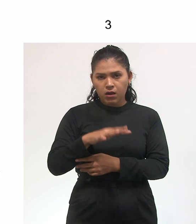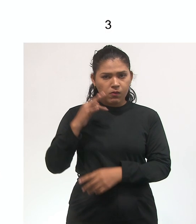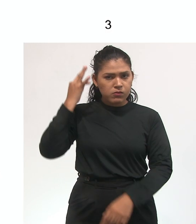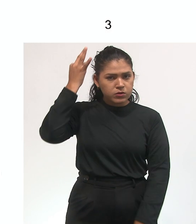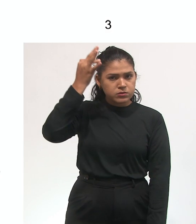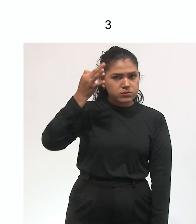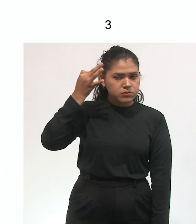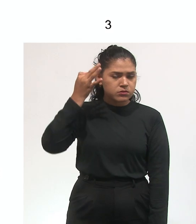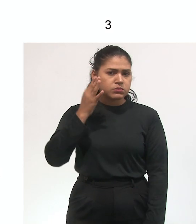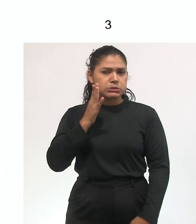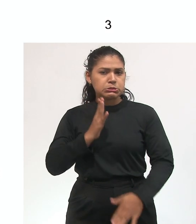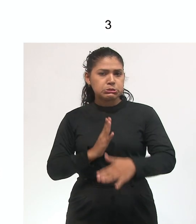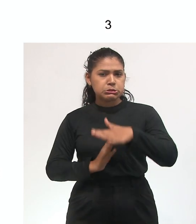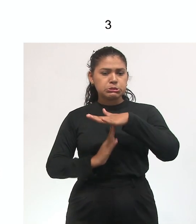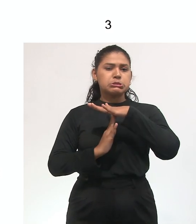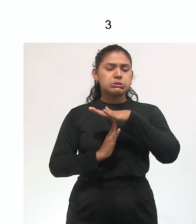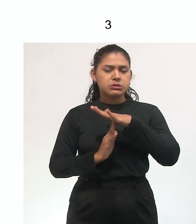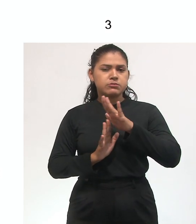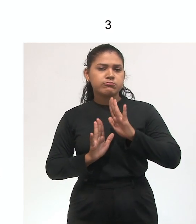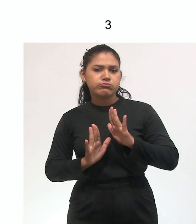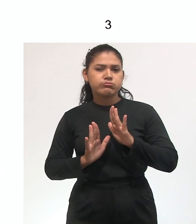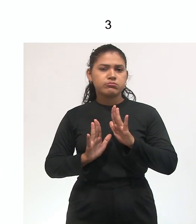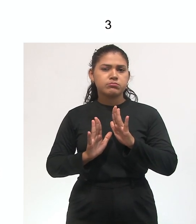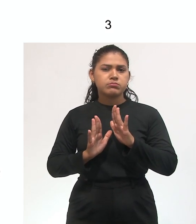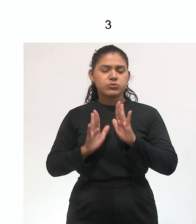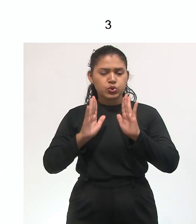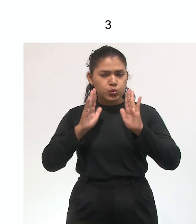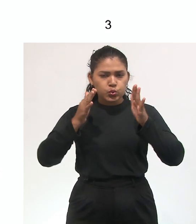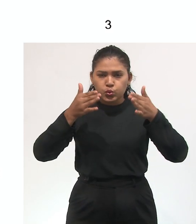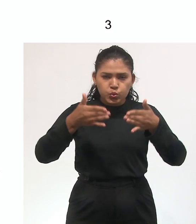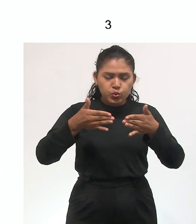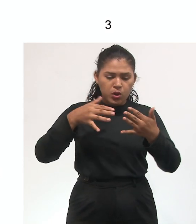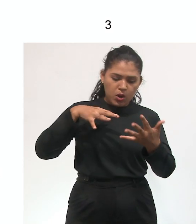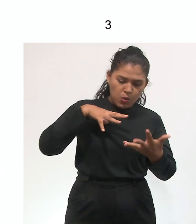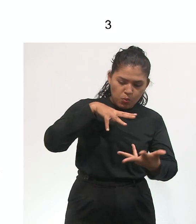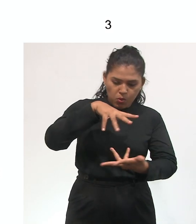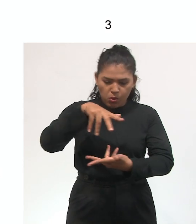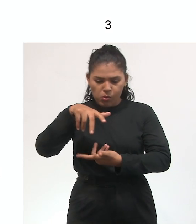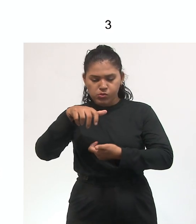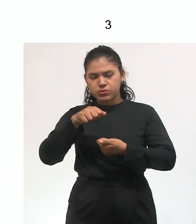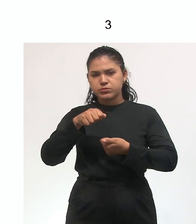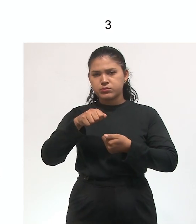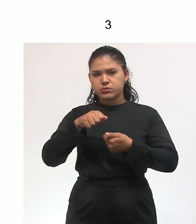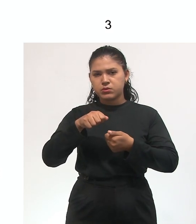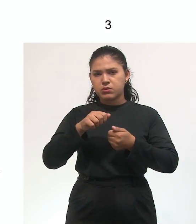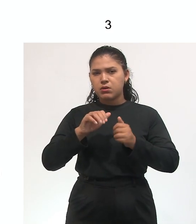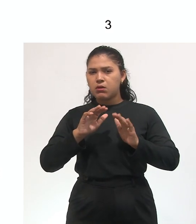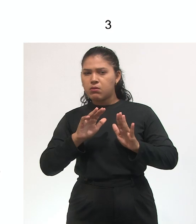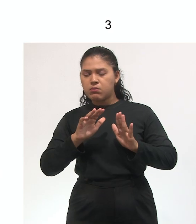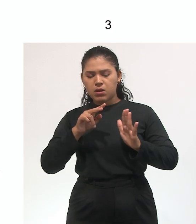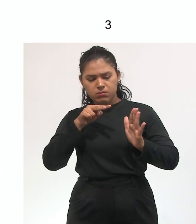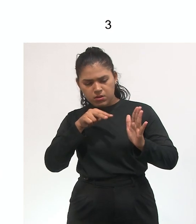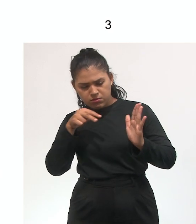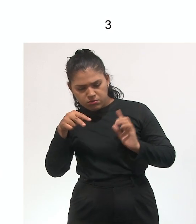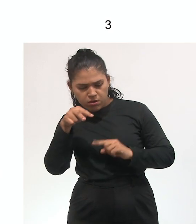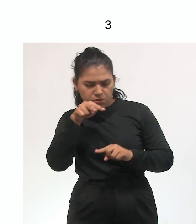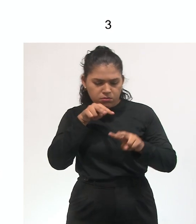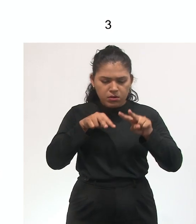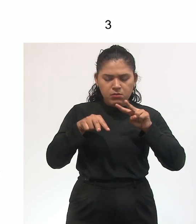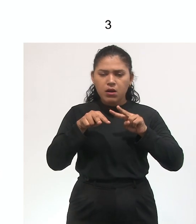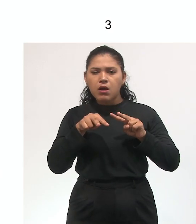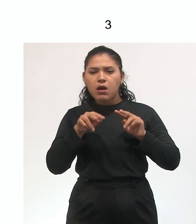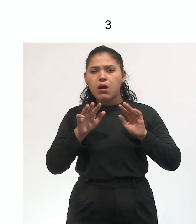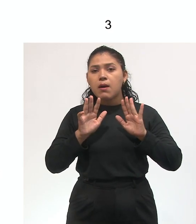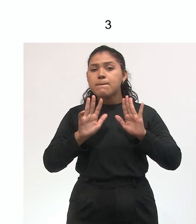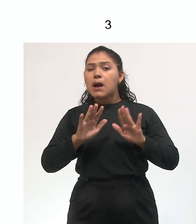os filósofos limitaram-se a interpretar o mundo de diversas